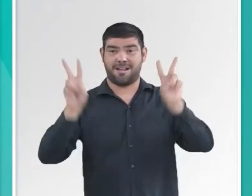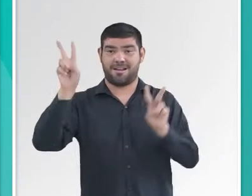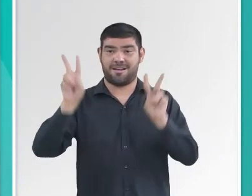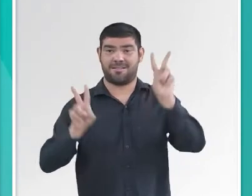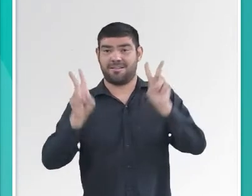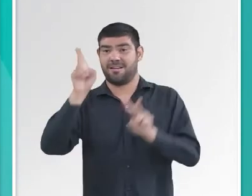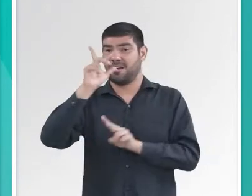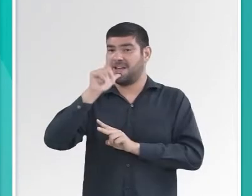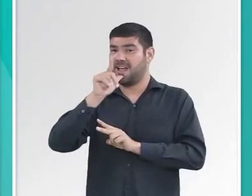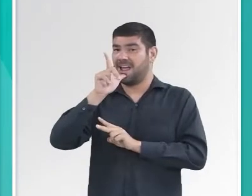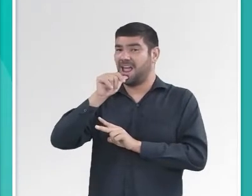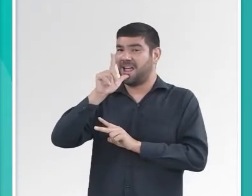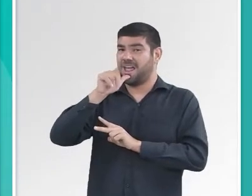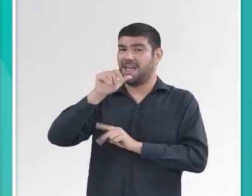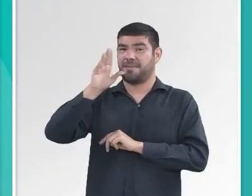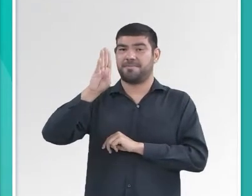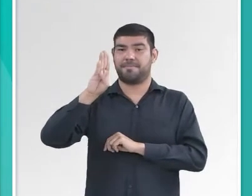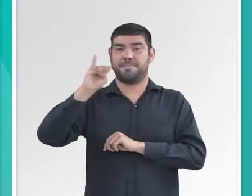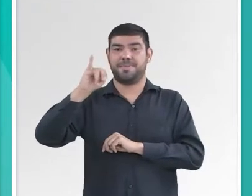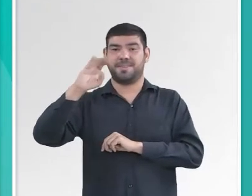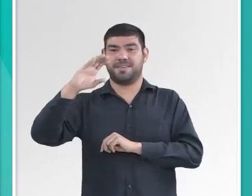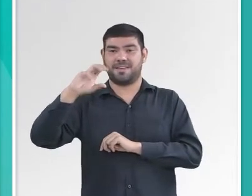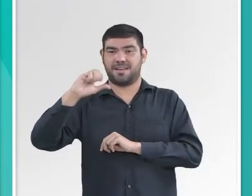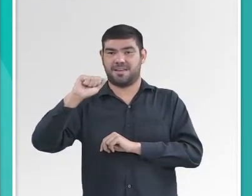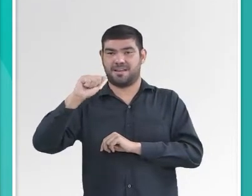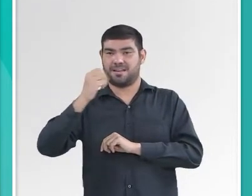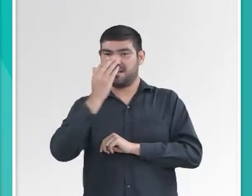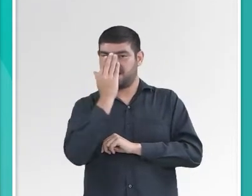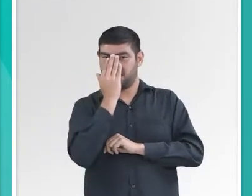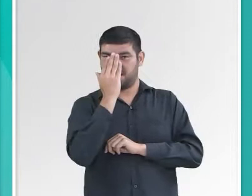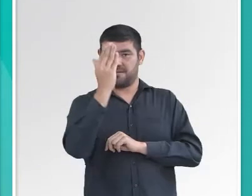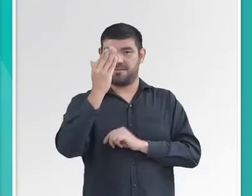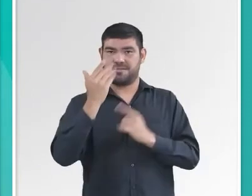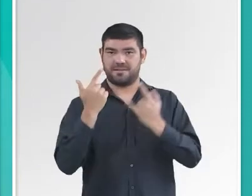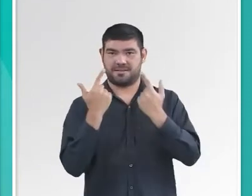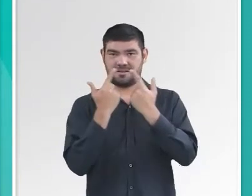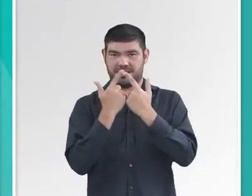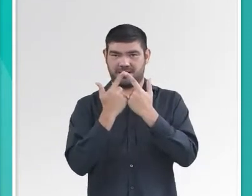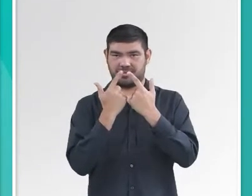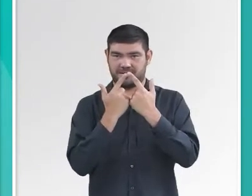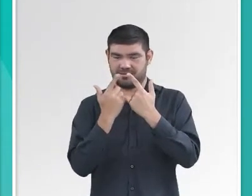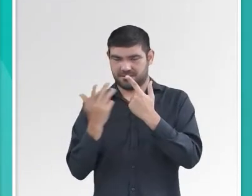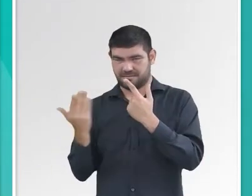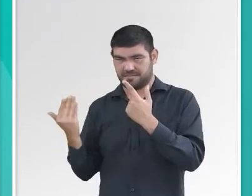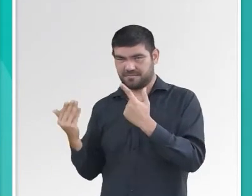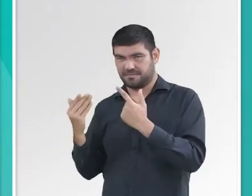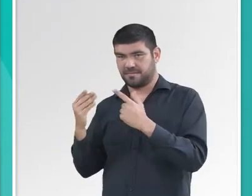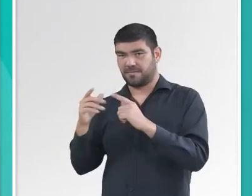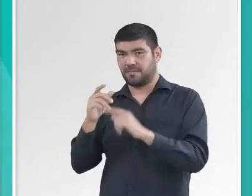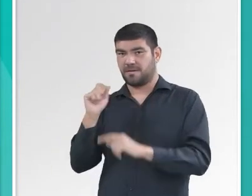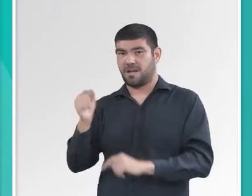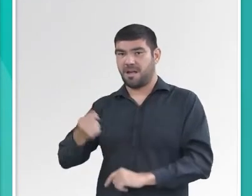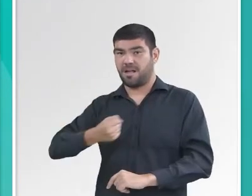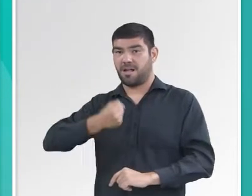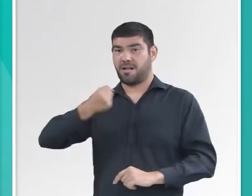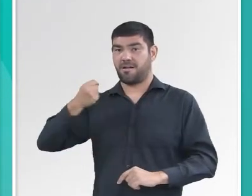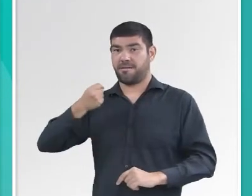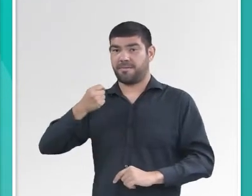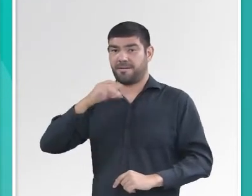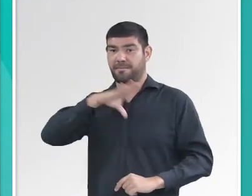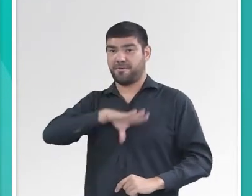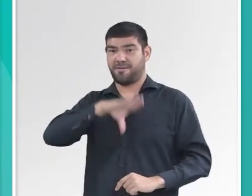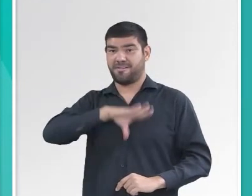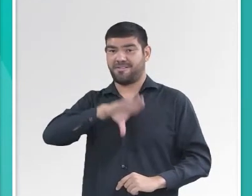pode observar aqui, ó, certo? E quando a gente observa, vai falar sobre a banda da bica, observem que ele diz que é